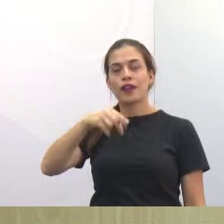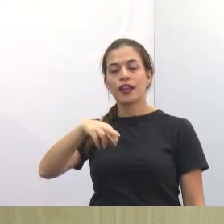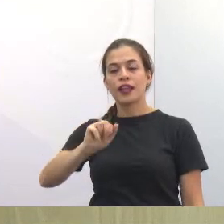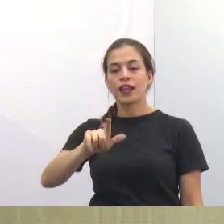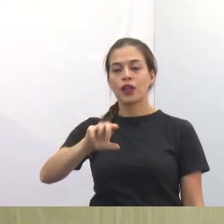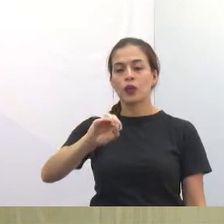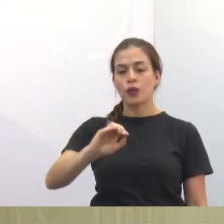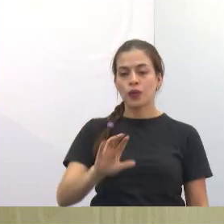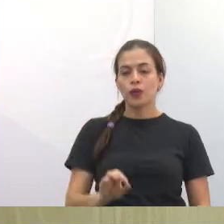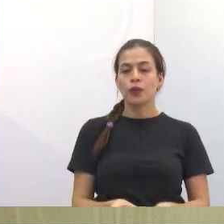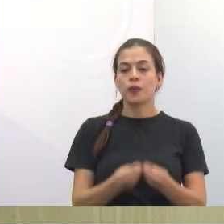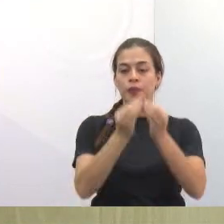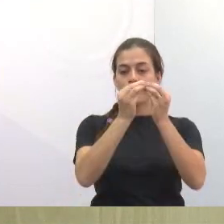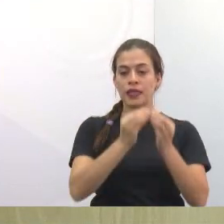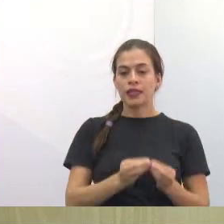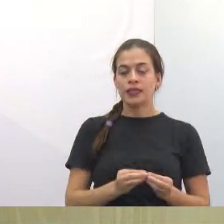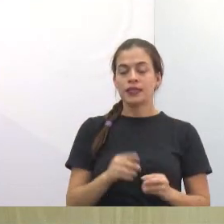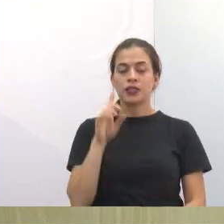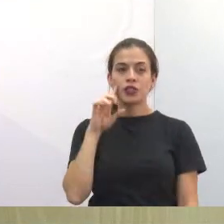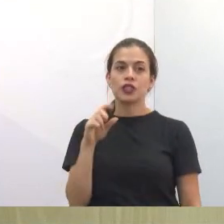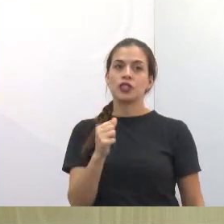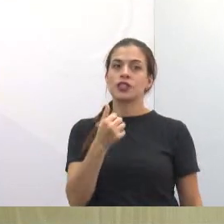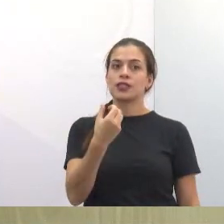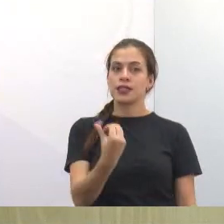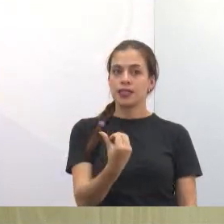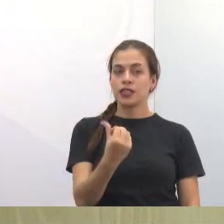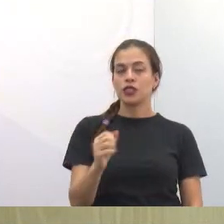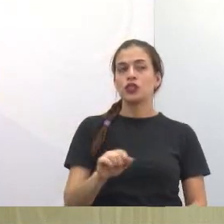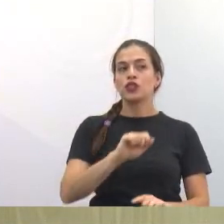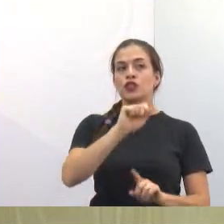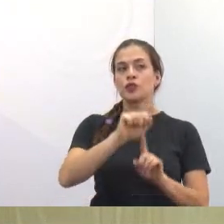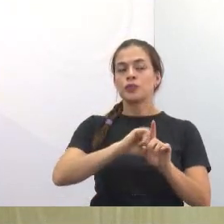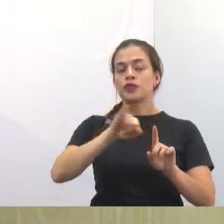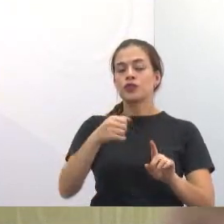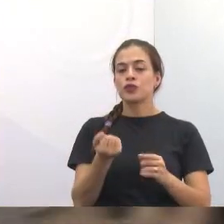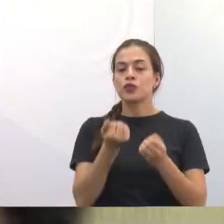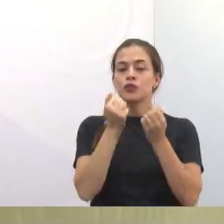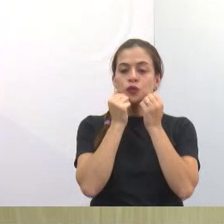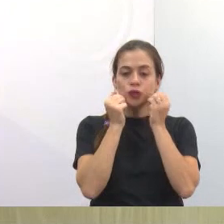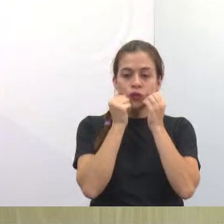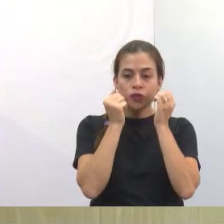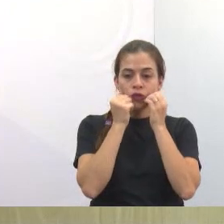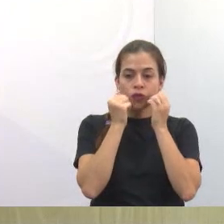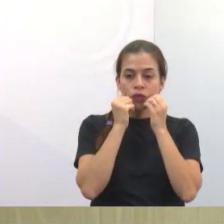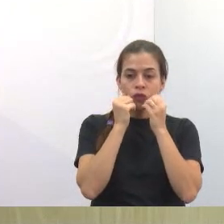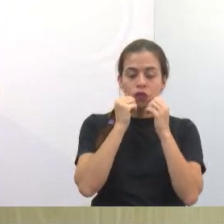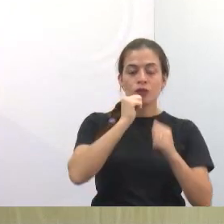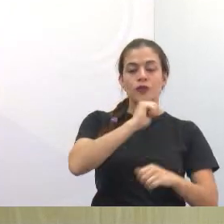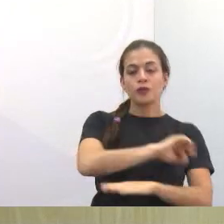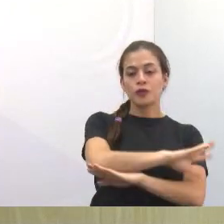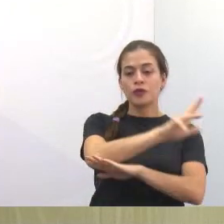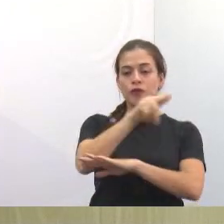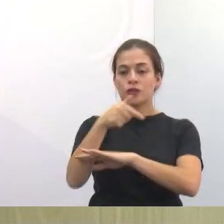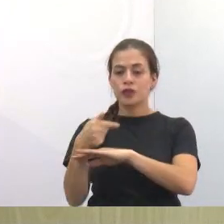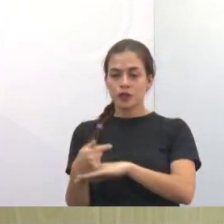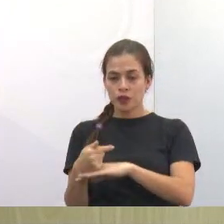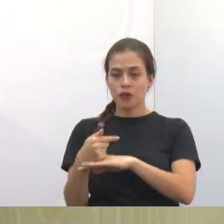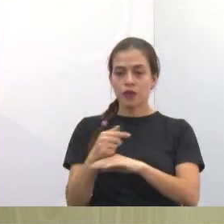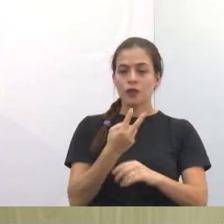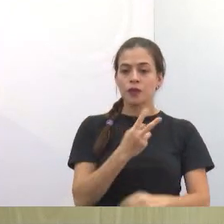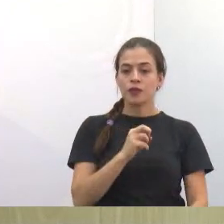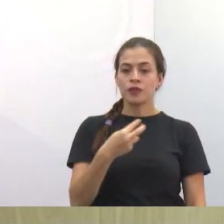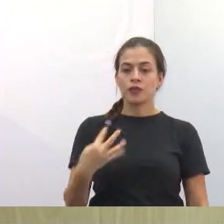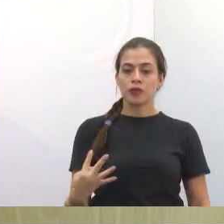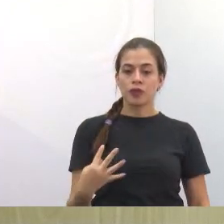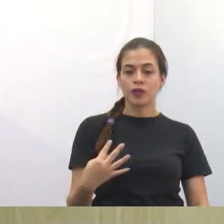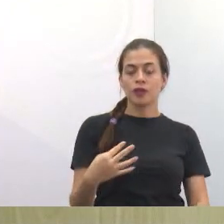em 16 de julho de 2024, no Cerco de Jericó 2024, realizado pela paróquia Maria Auxiliadora dos